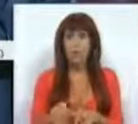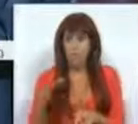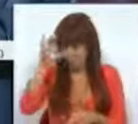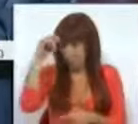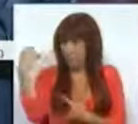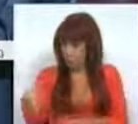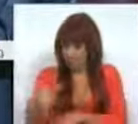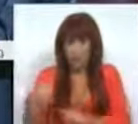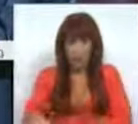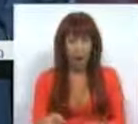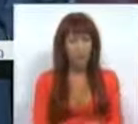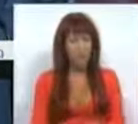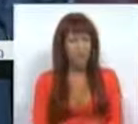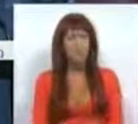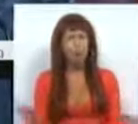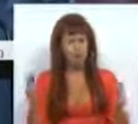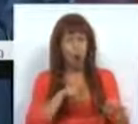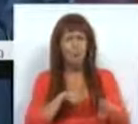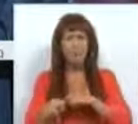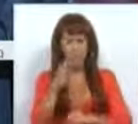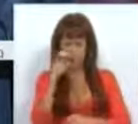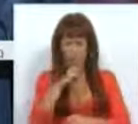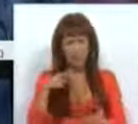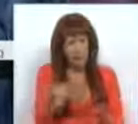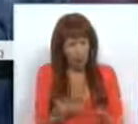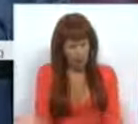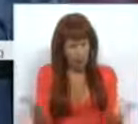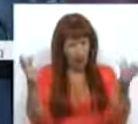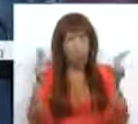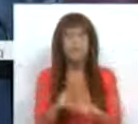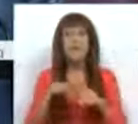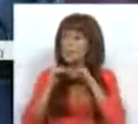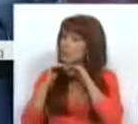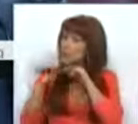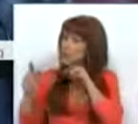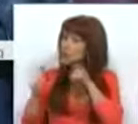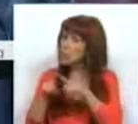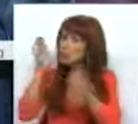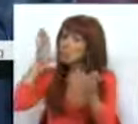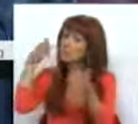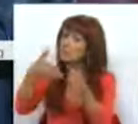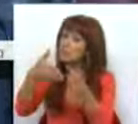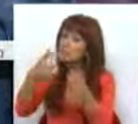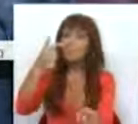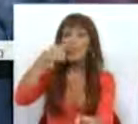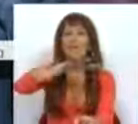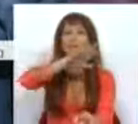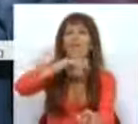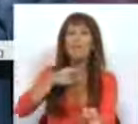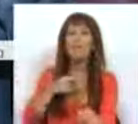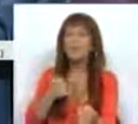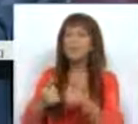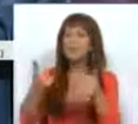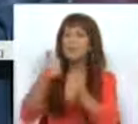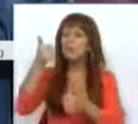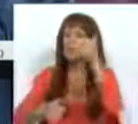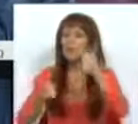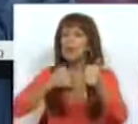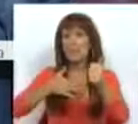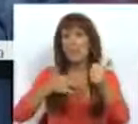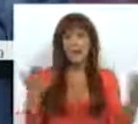o Governo em implementar uma nova política energética sustentável, direcionada para as famílias e a competitividade